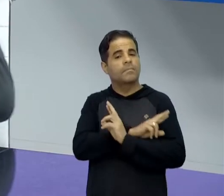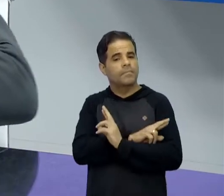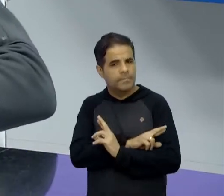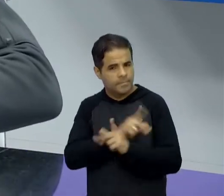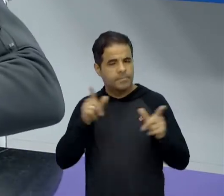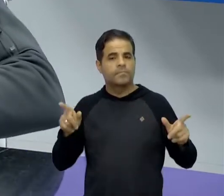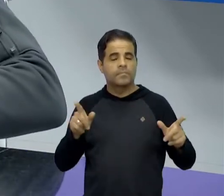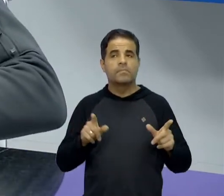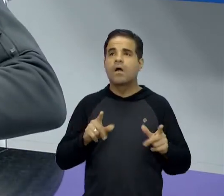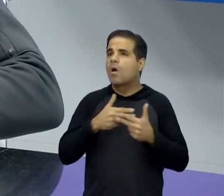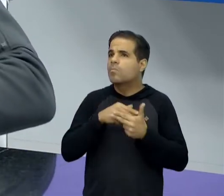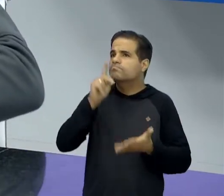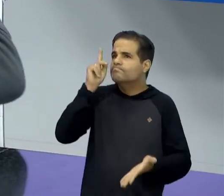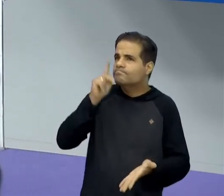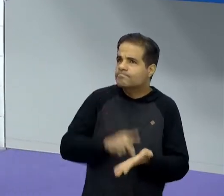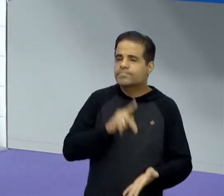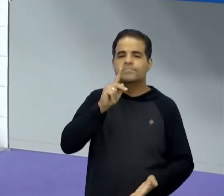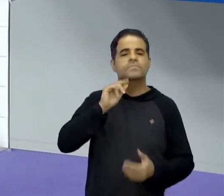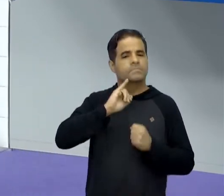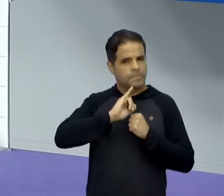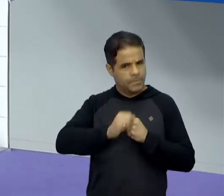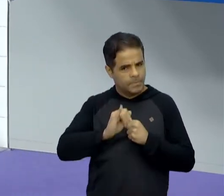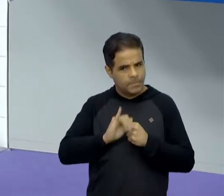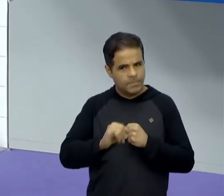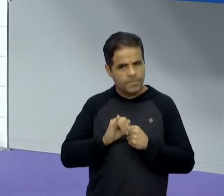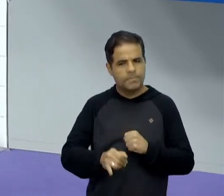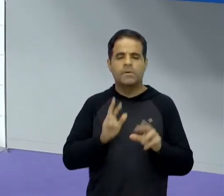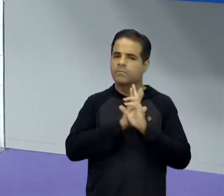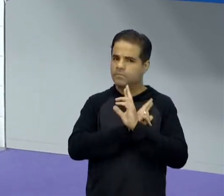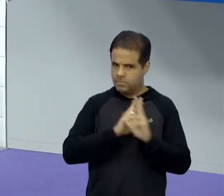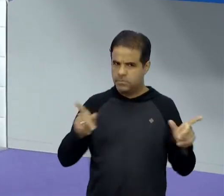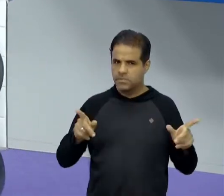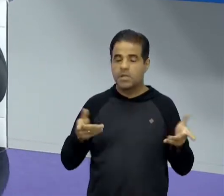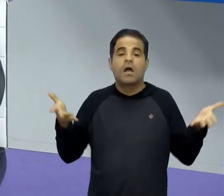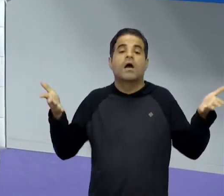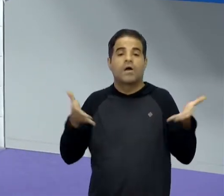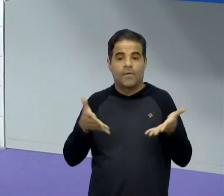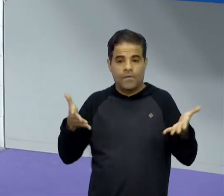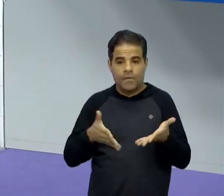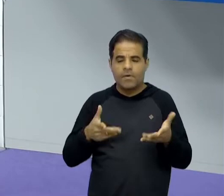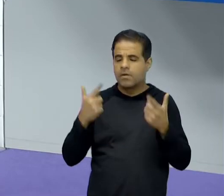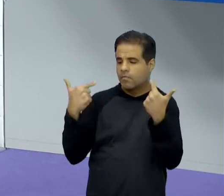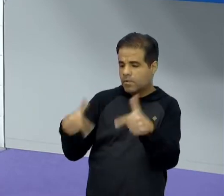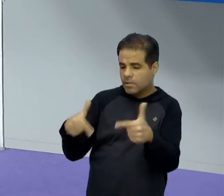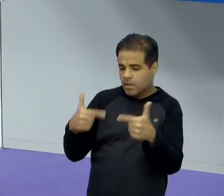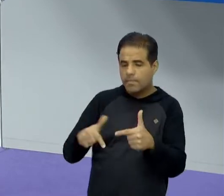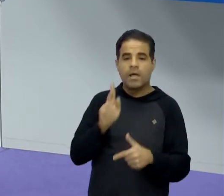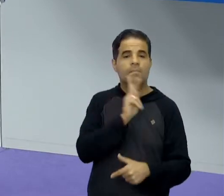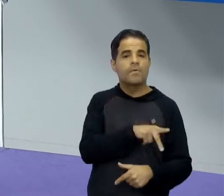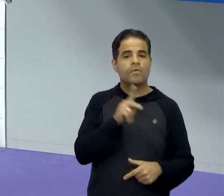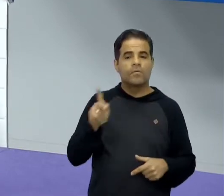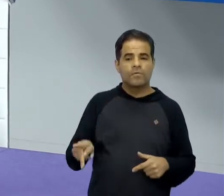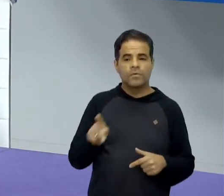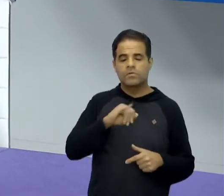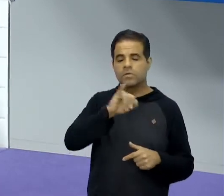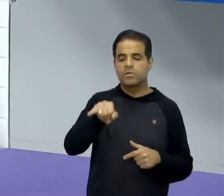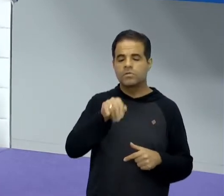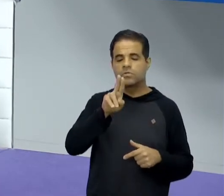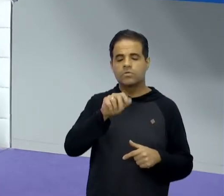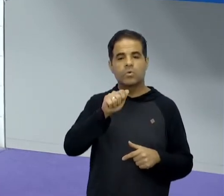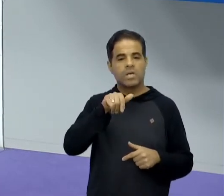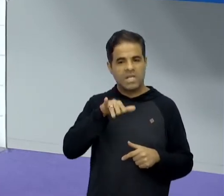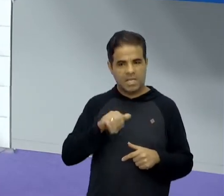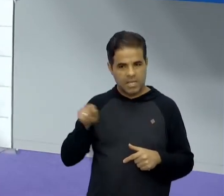entre fato e narrativa. E eu vou agora trabalhar com a professora Juliana como se ela fosse